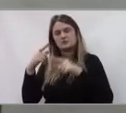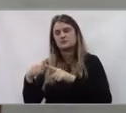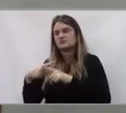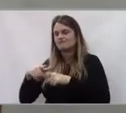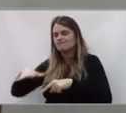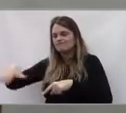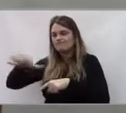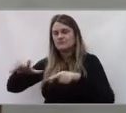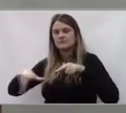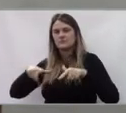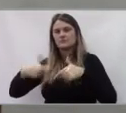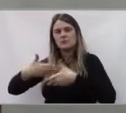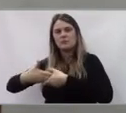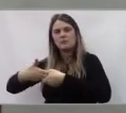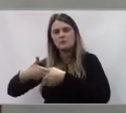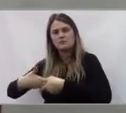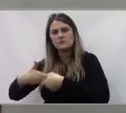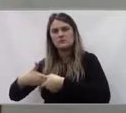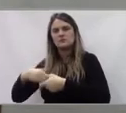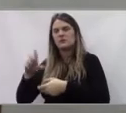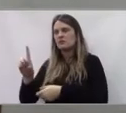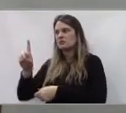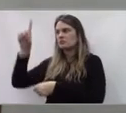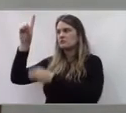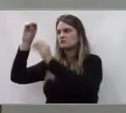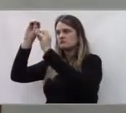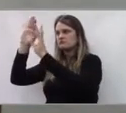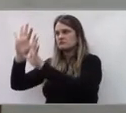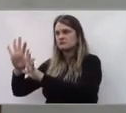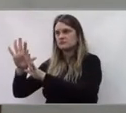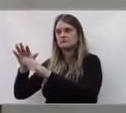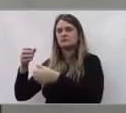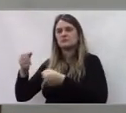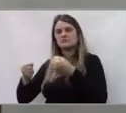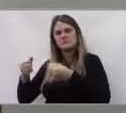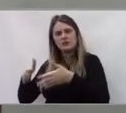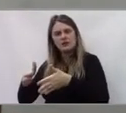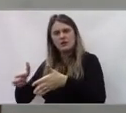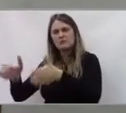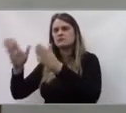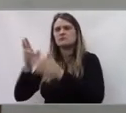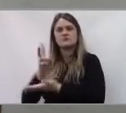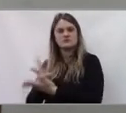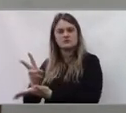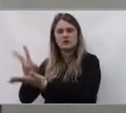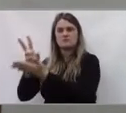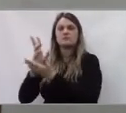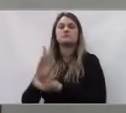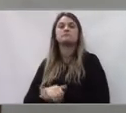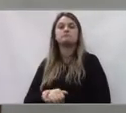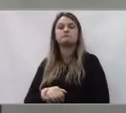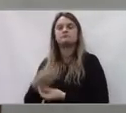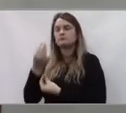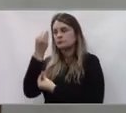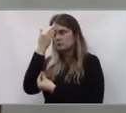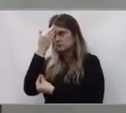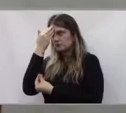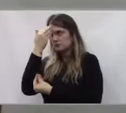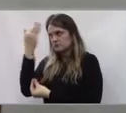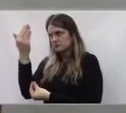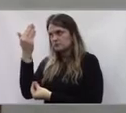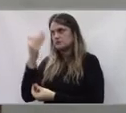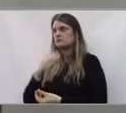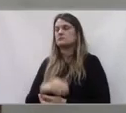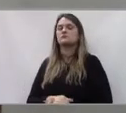vocês. Parabéns a todos e que Deus abençoe vocês na estrada e onde vocês estiverem. Então, muito obrigado